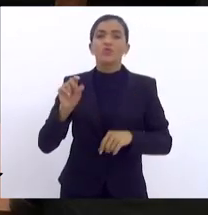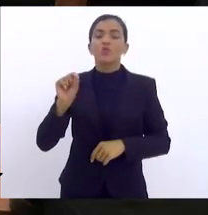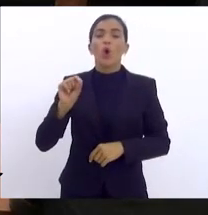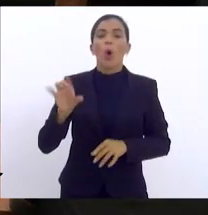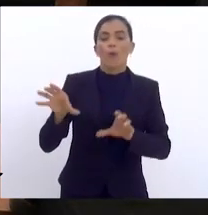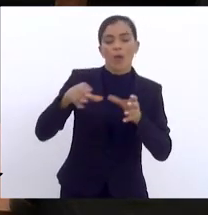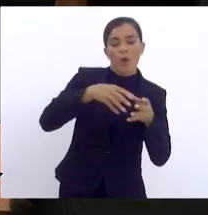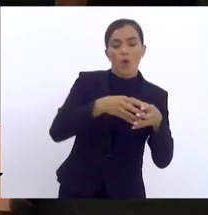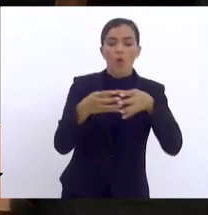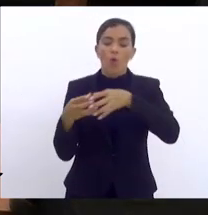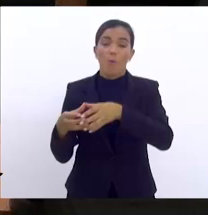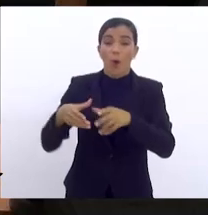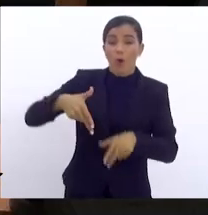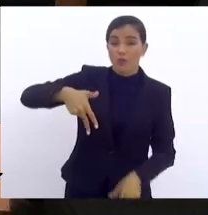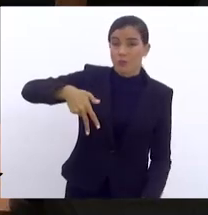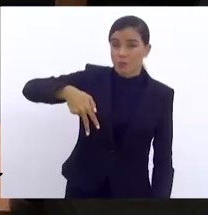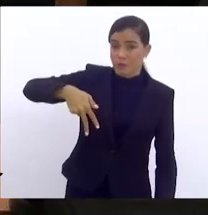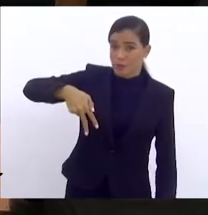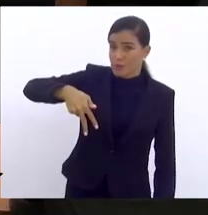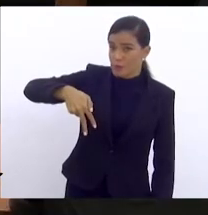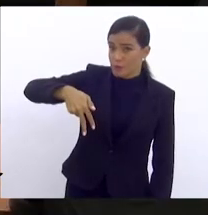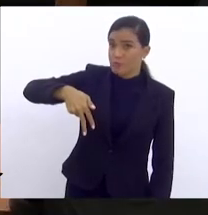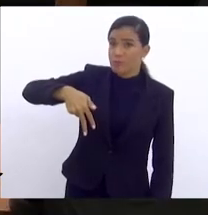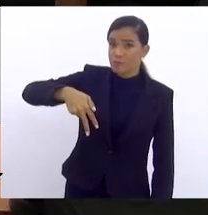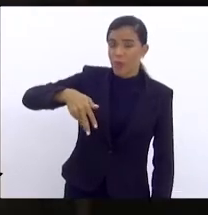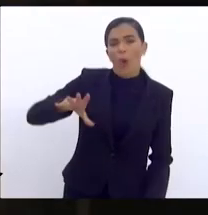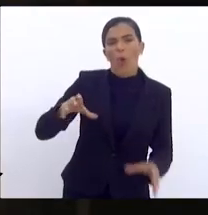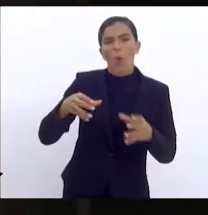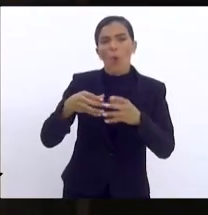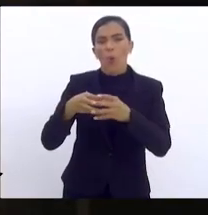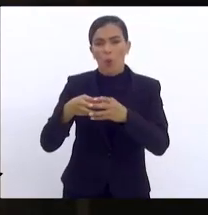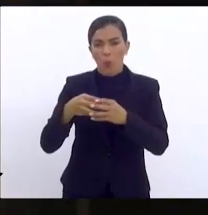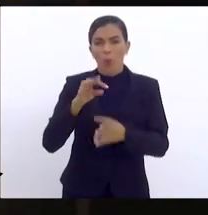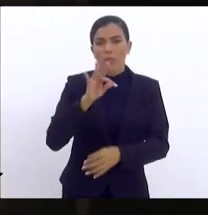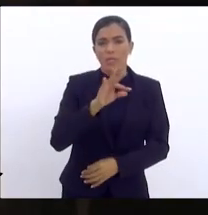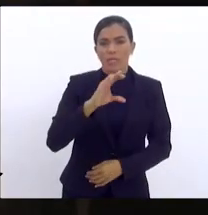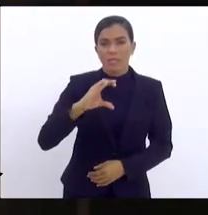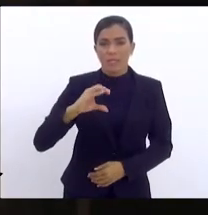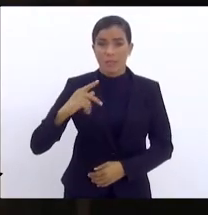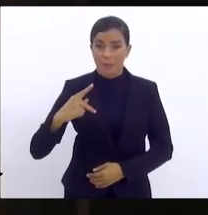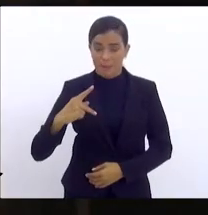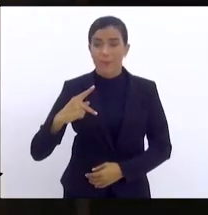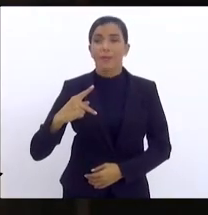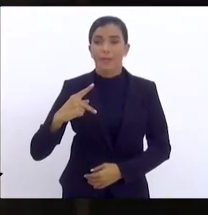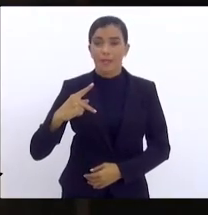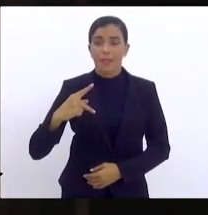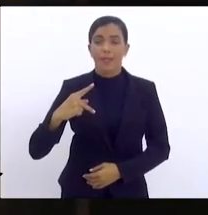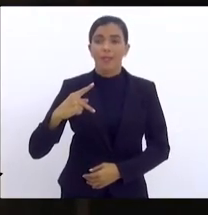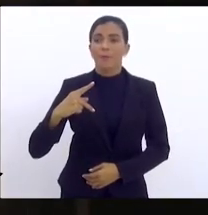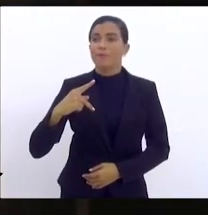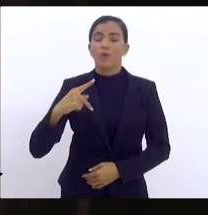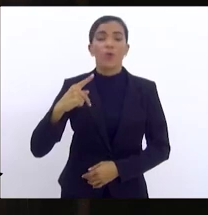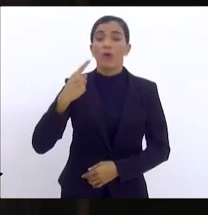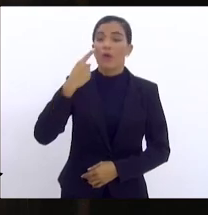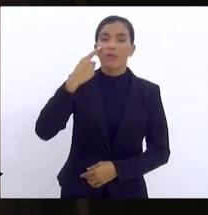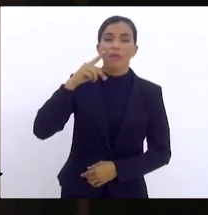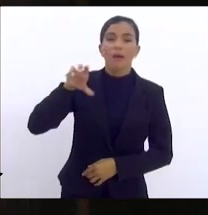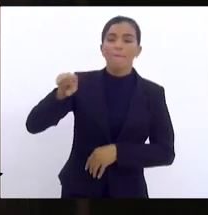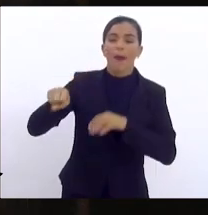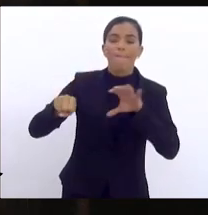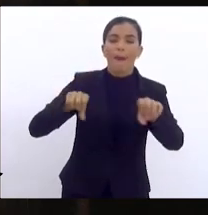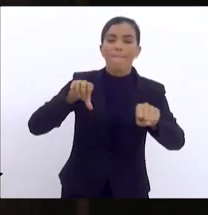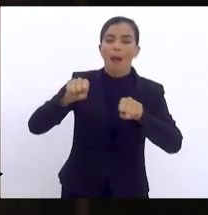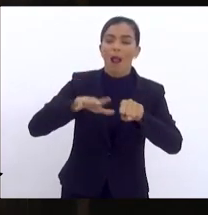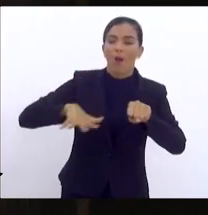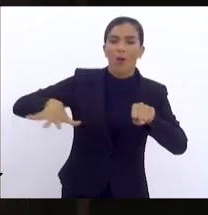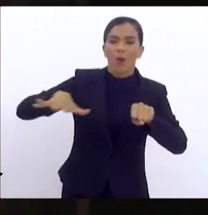bonde é um grupo do terceiro comando visando uma expansão territorial